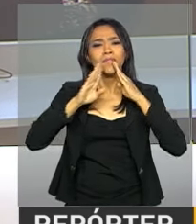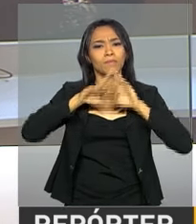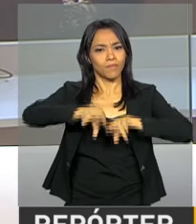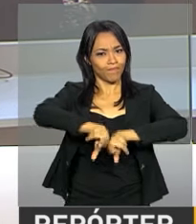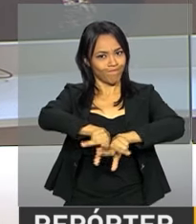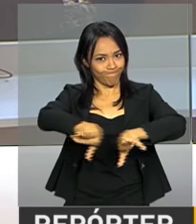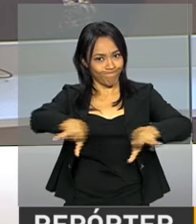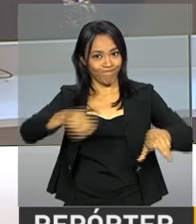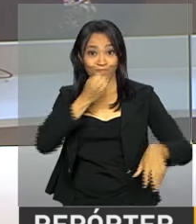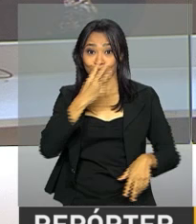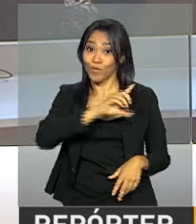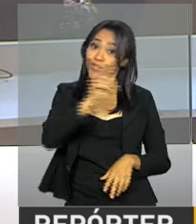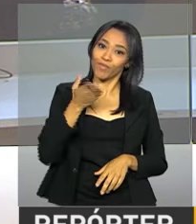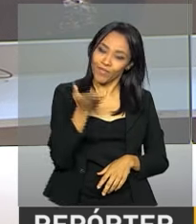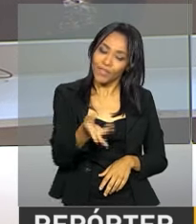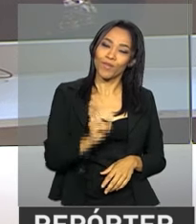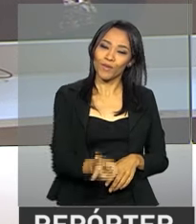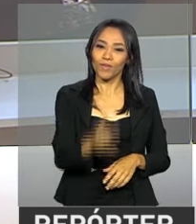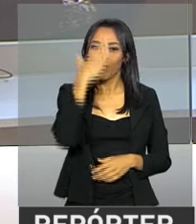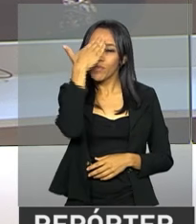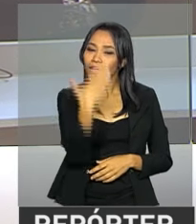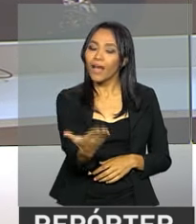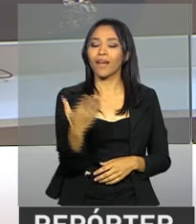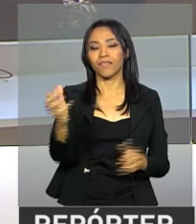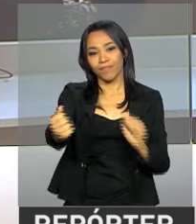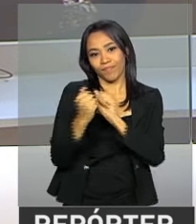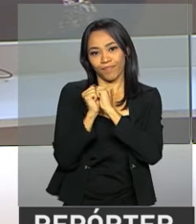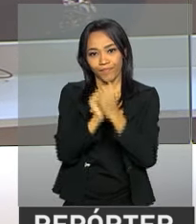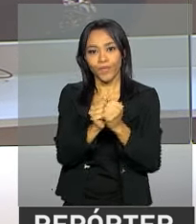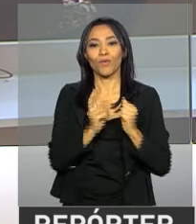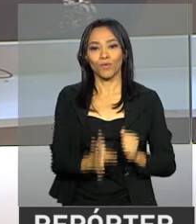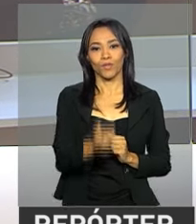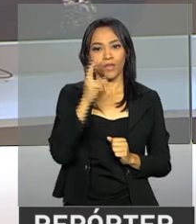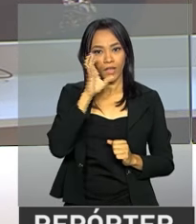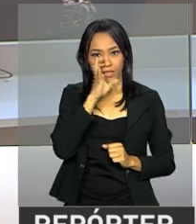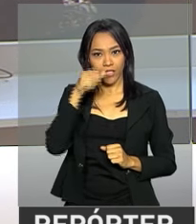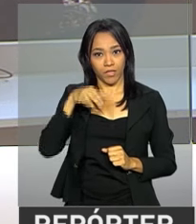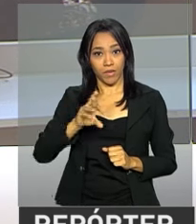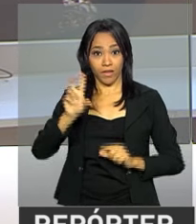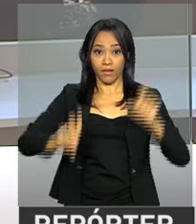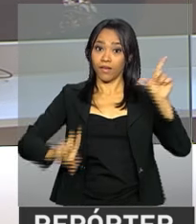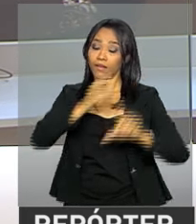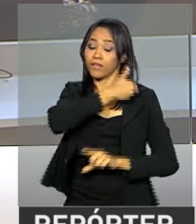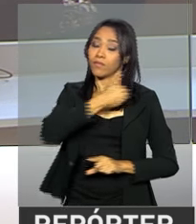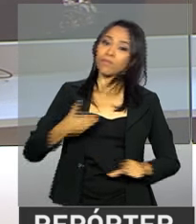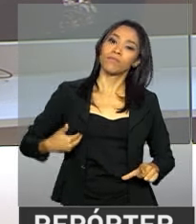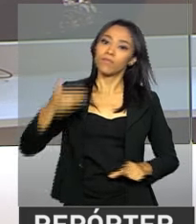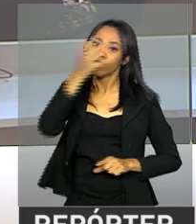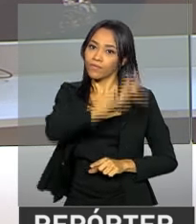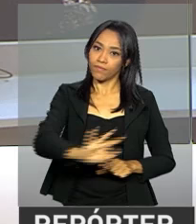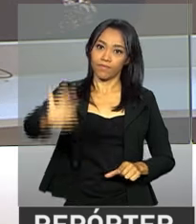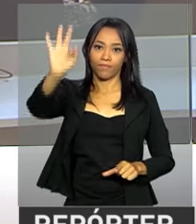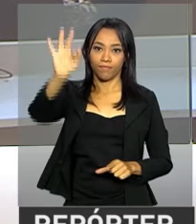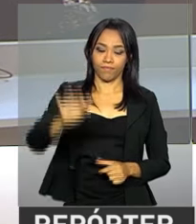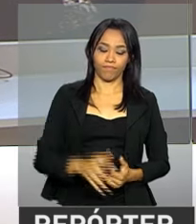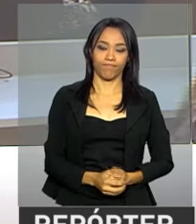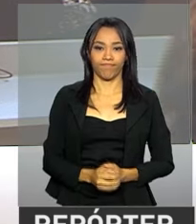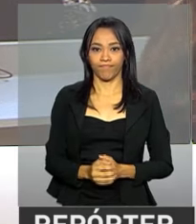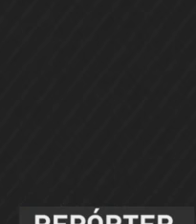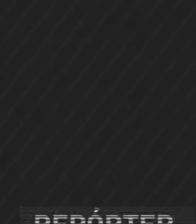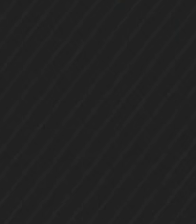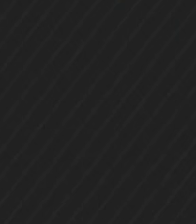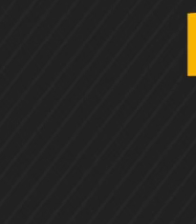nossas redes sociais um bom dia para você obrigada pela sua companhia e continue com a gente aqui na NBR a TV do Governo